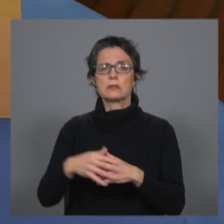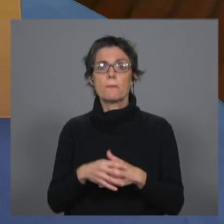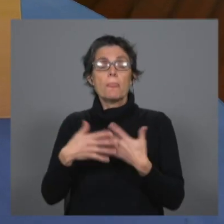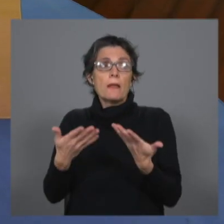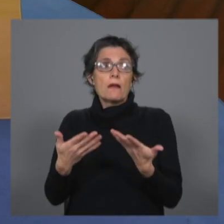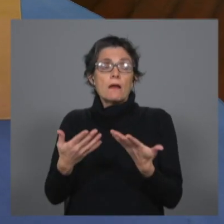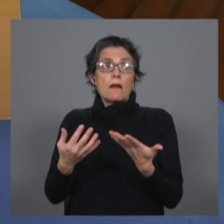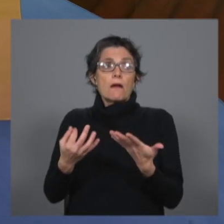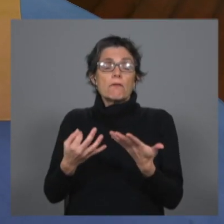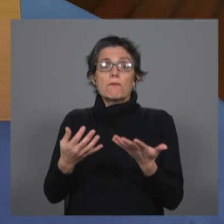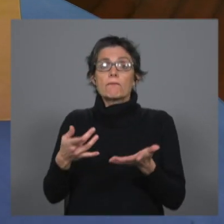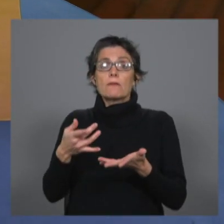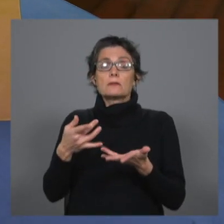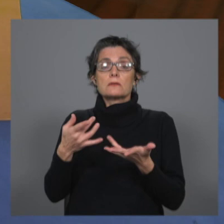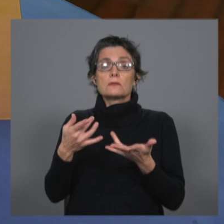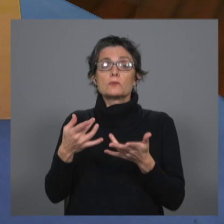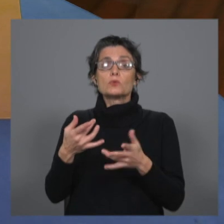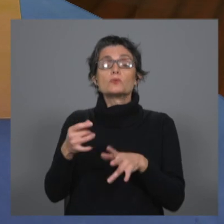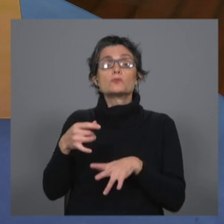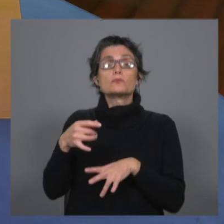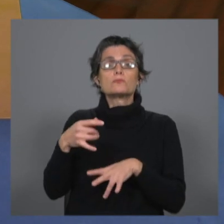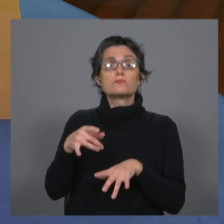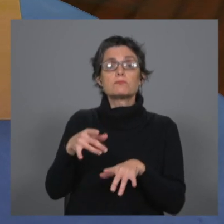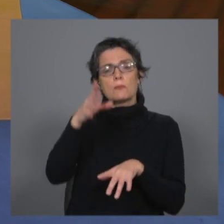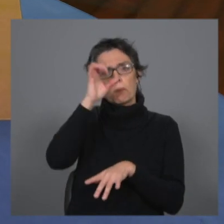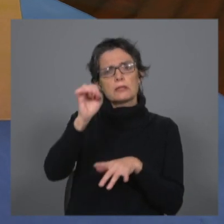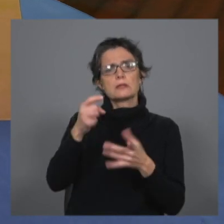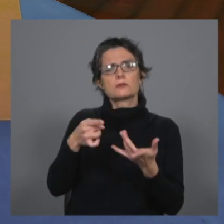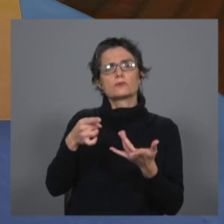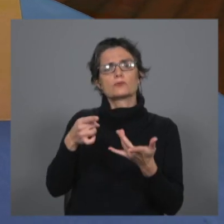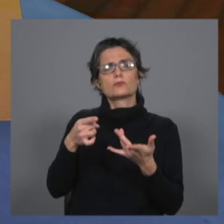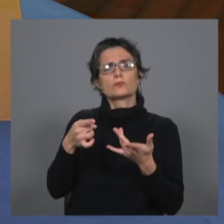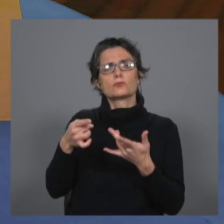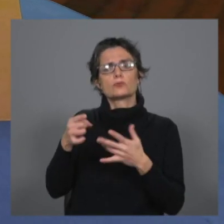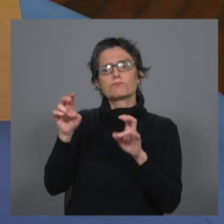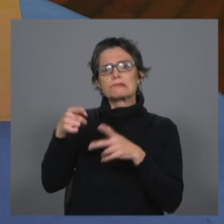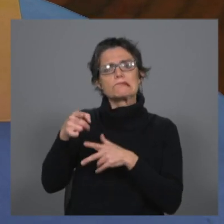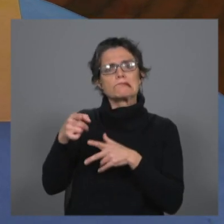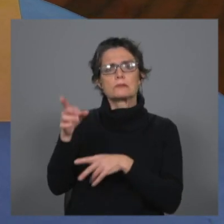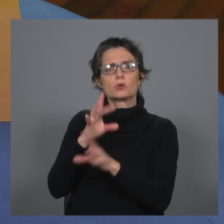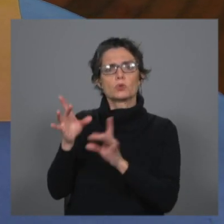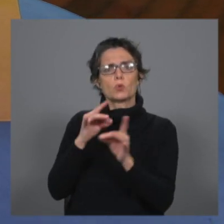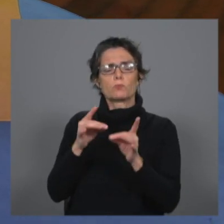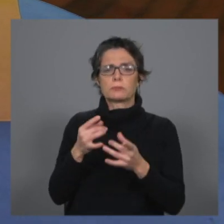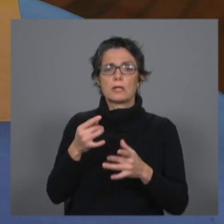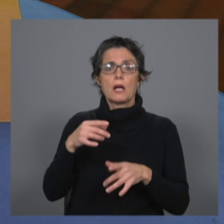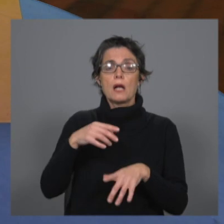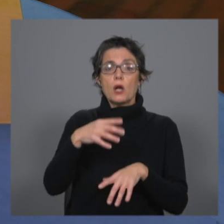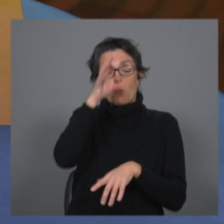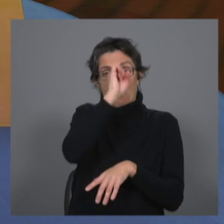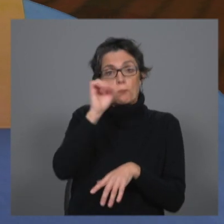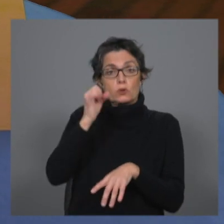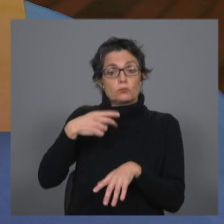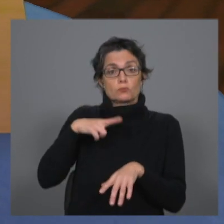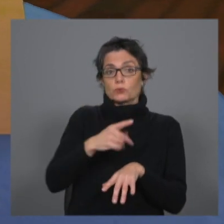Europa não é o nosso Ministro português, como foi nas presidências anteriores, sobretudo no início do século. Hoje em